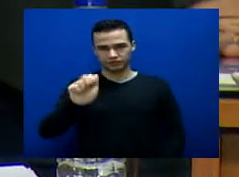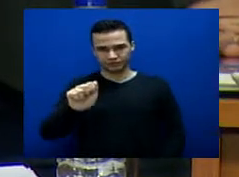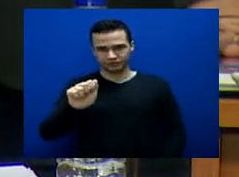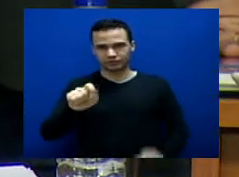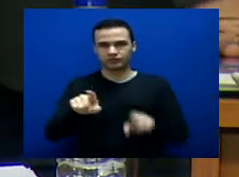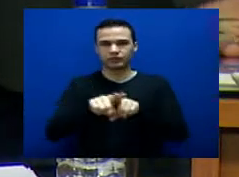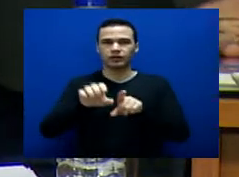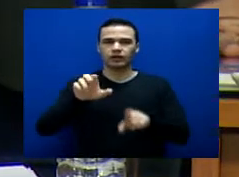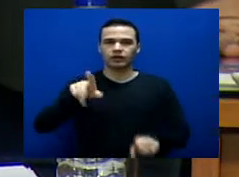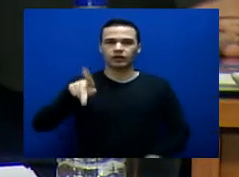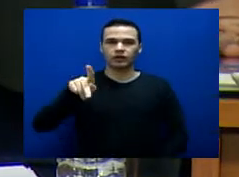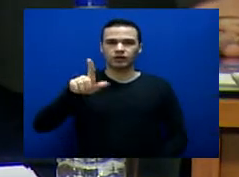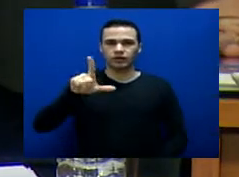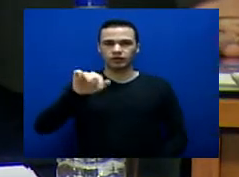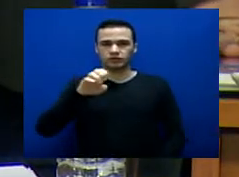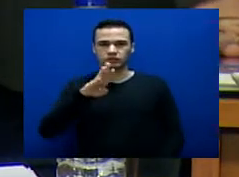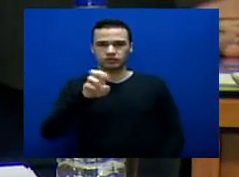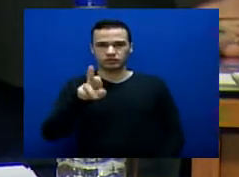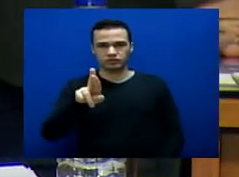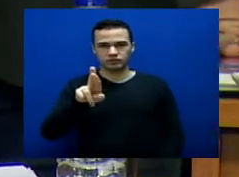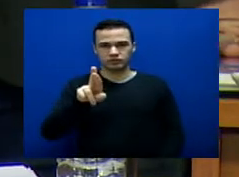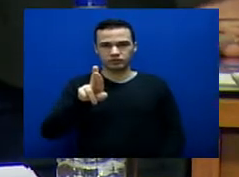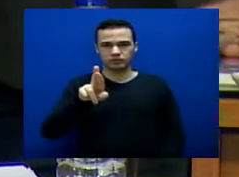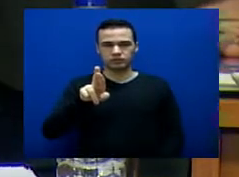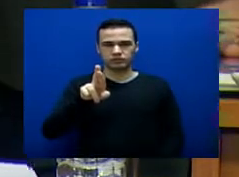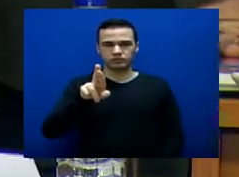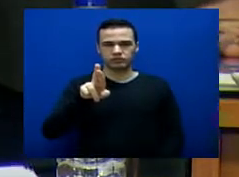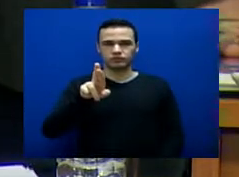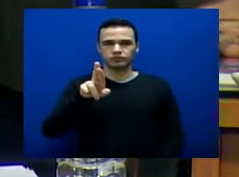doutor Kleber de Abreu,